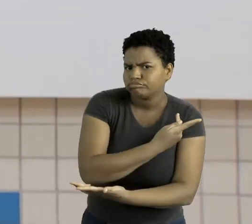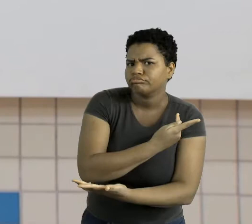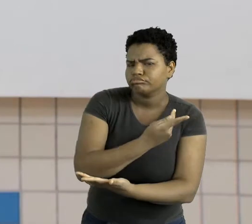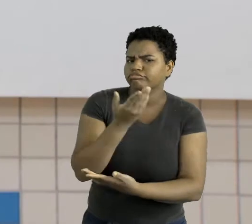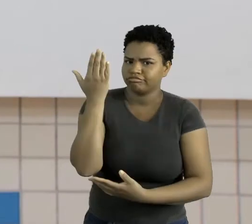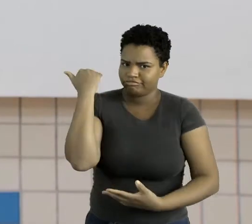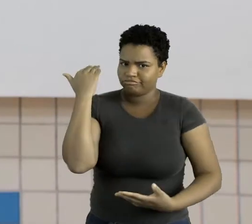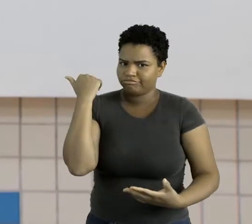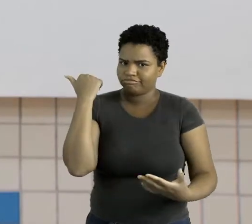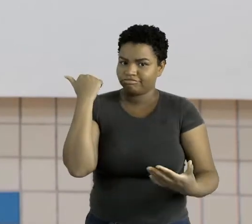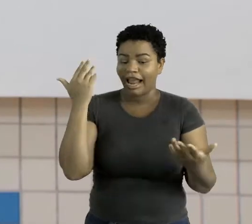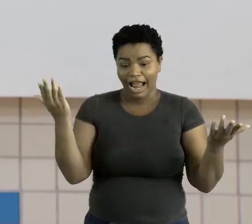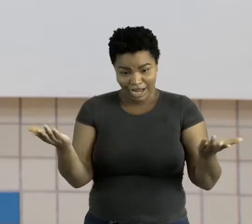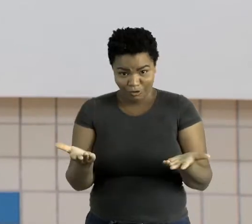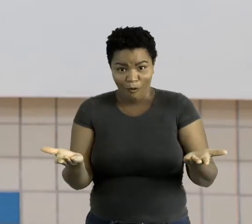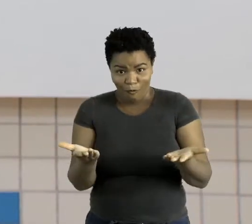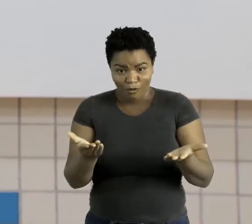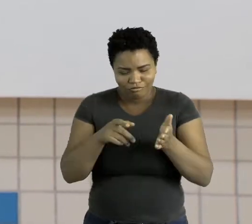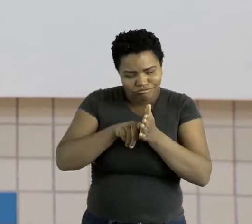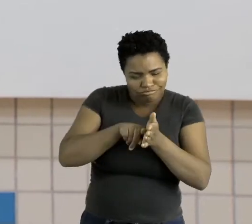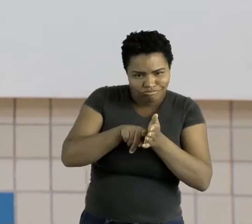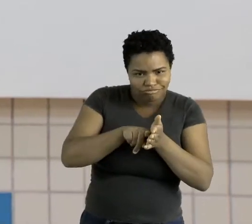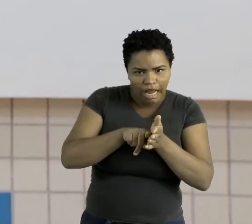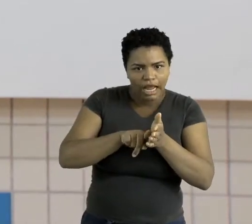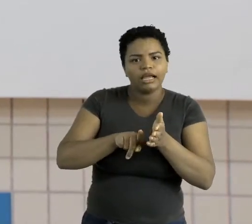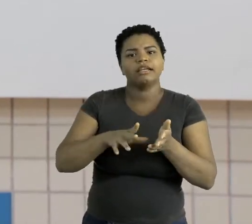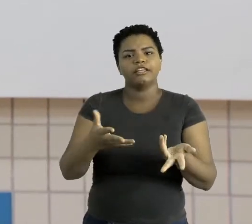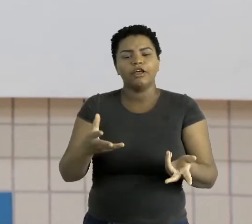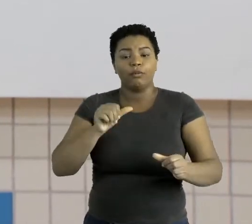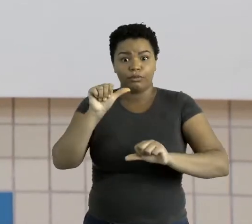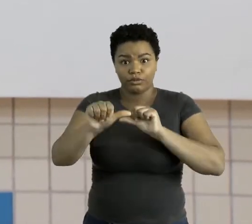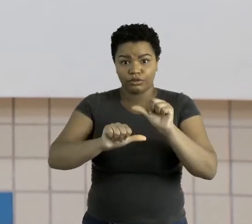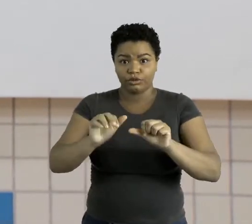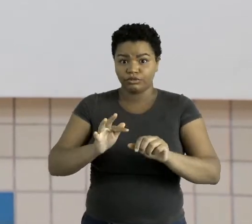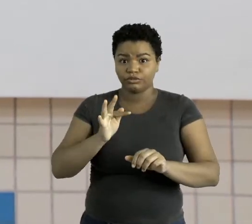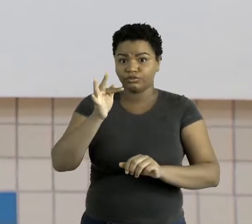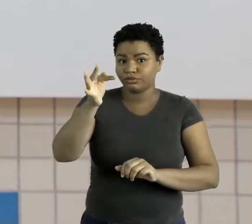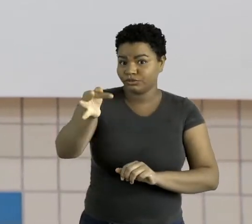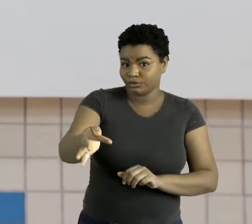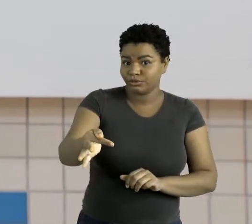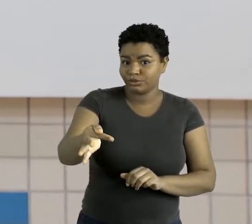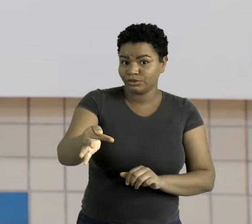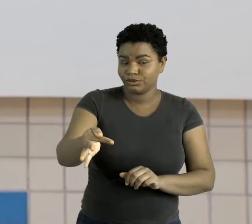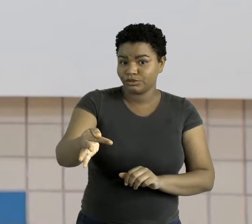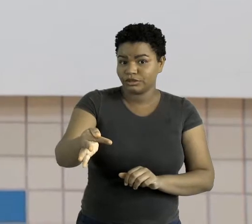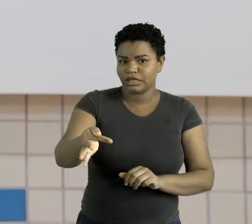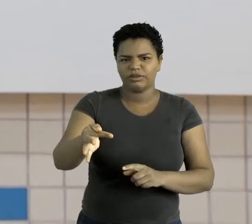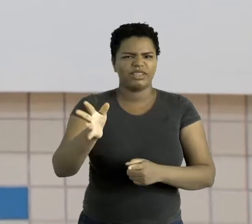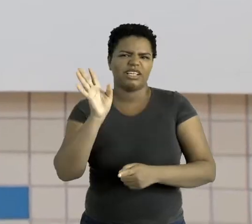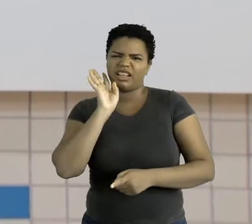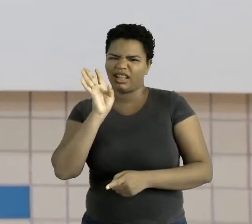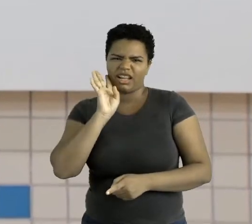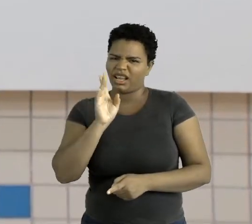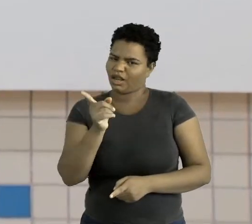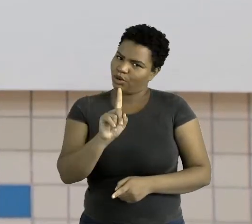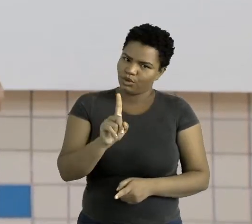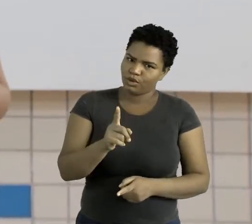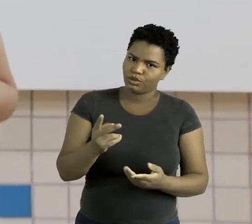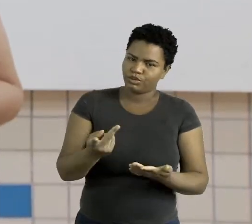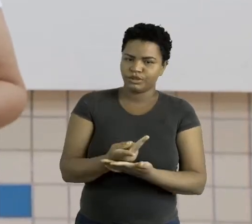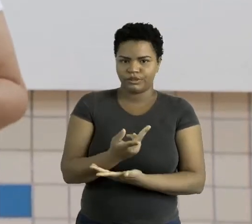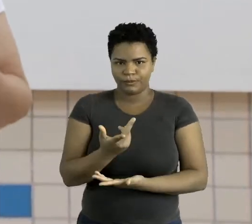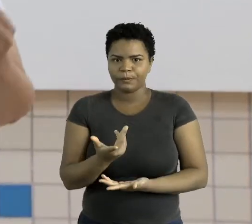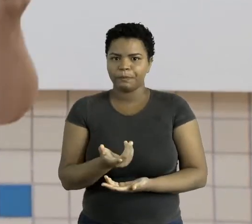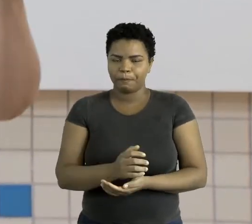né, aqui no presente e mudamos para o futuro o que não foi bom, o que não foi legal, certo?